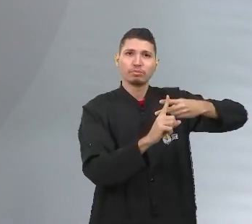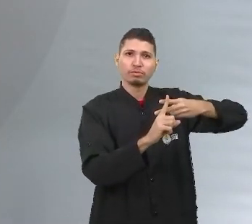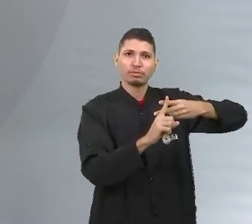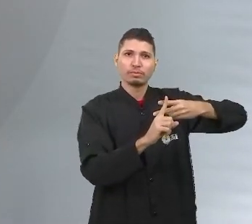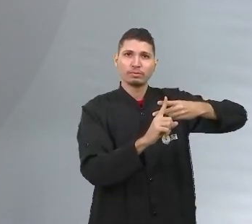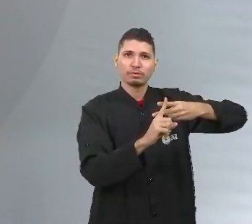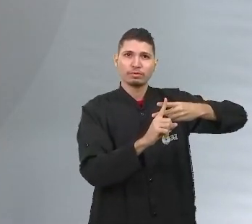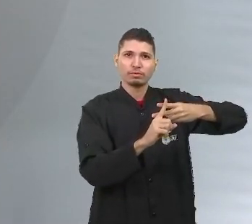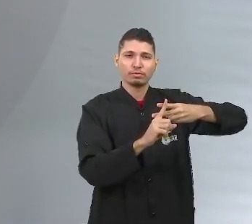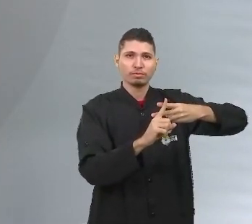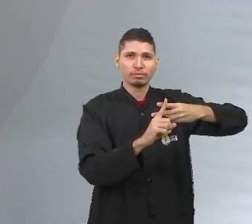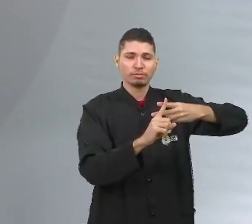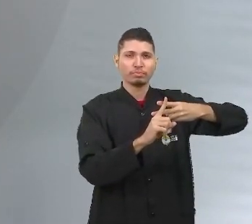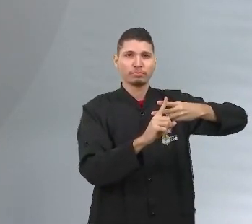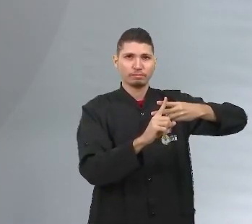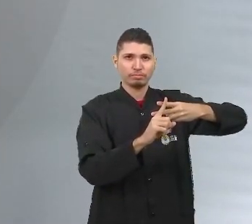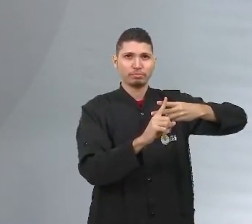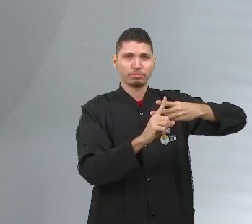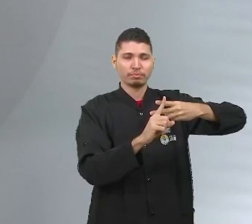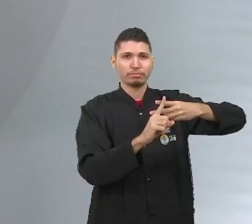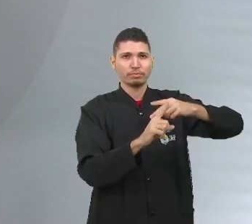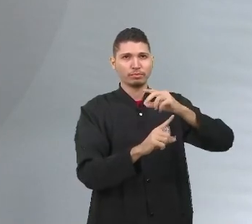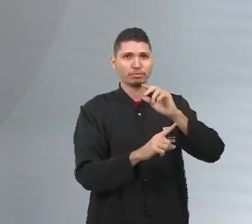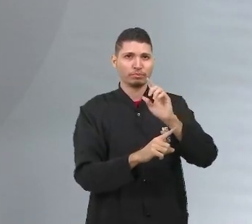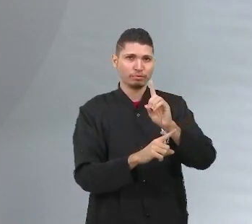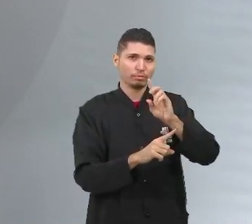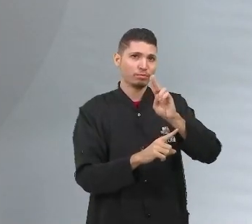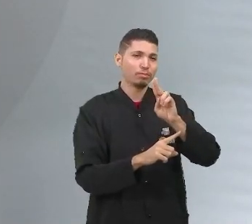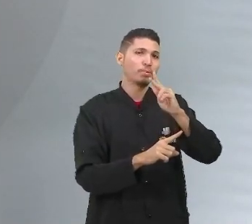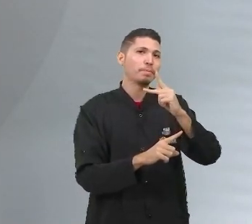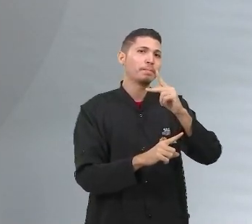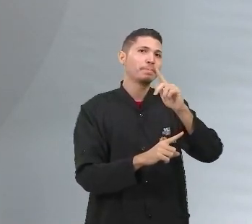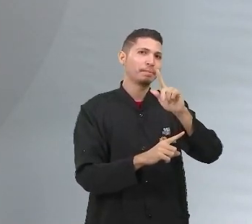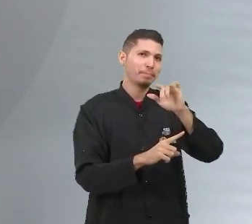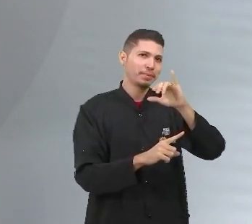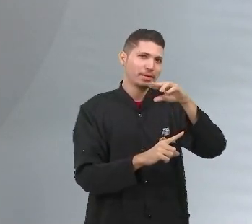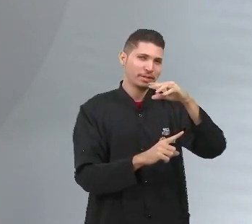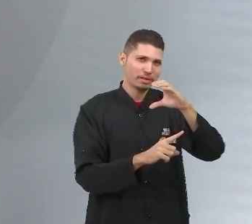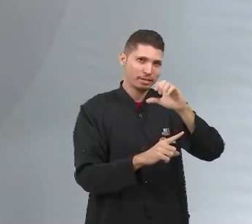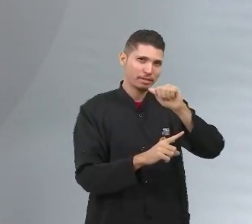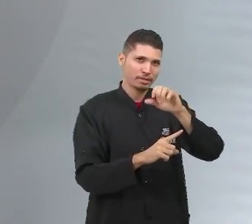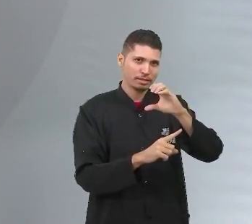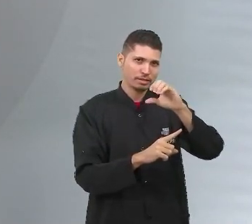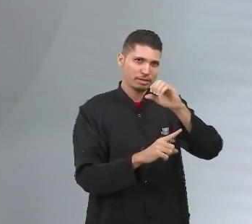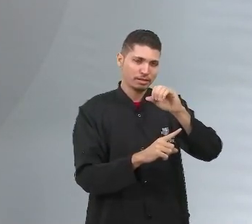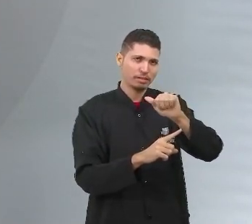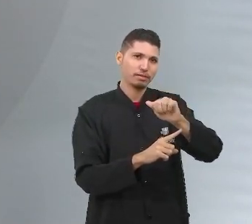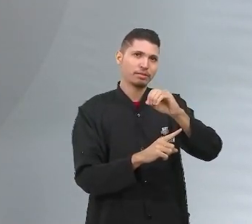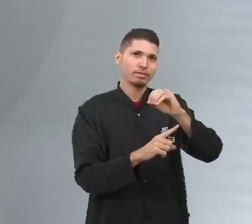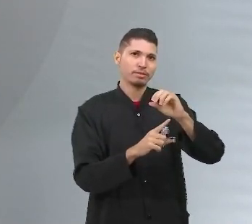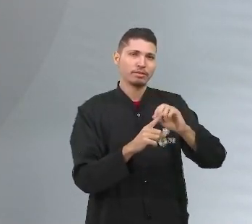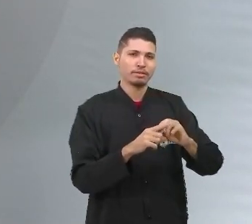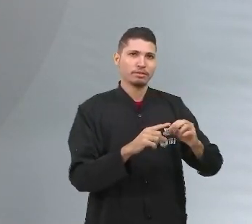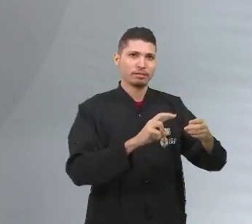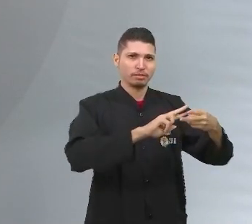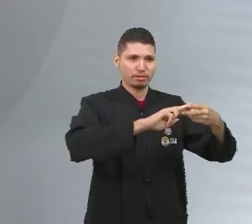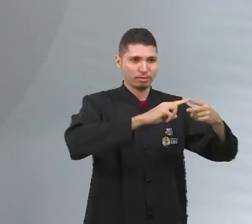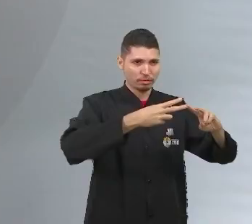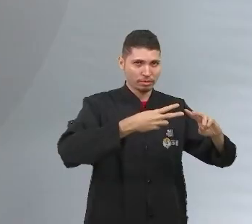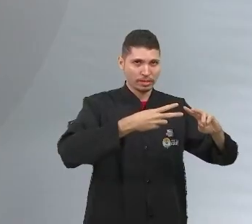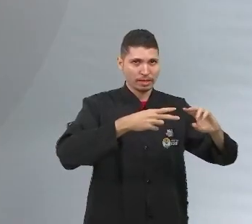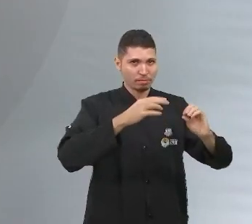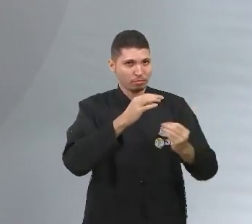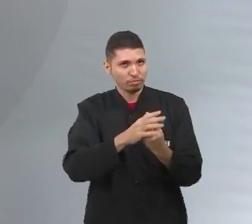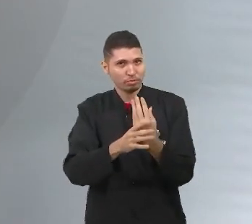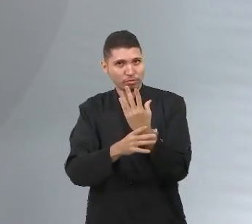chama duplicação. Depois, esse DNA ele vai formar o RNA mensageiro,